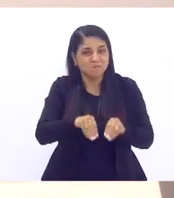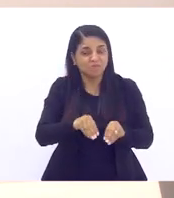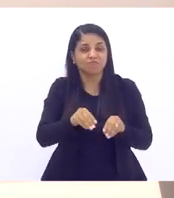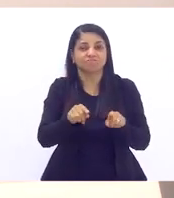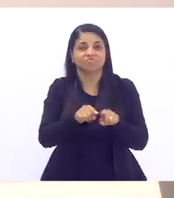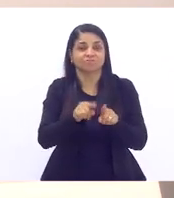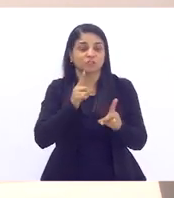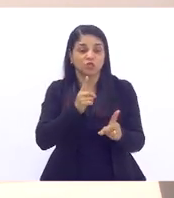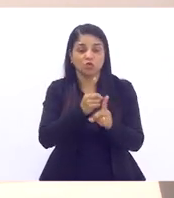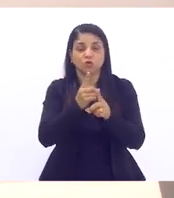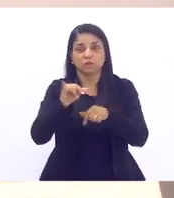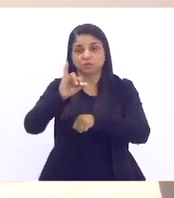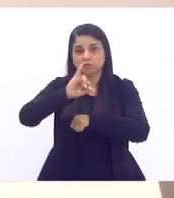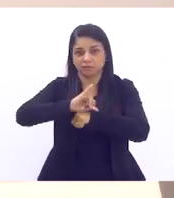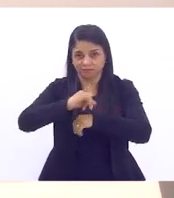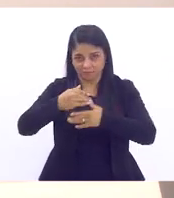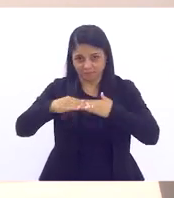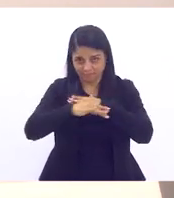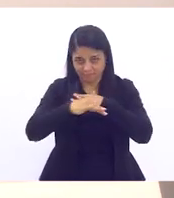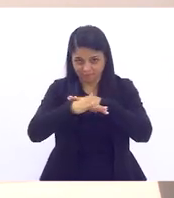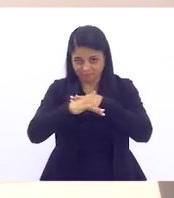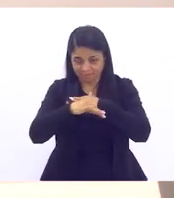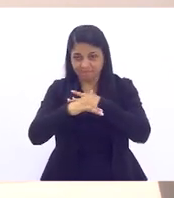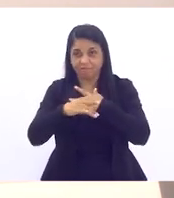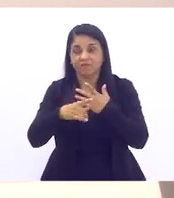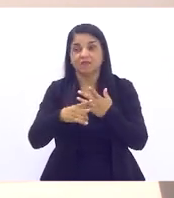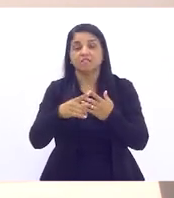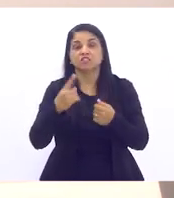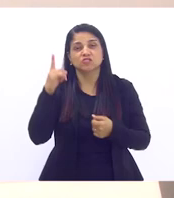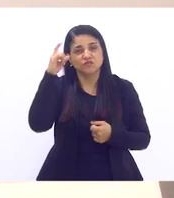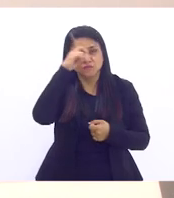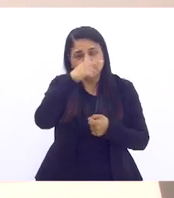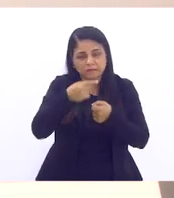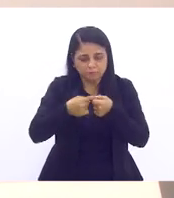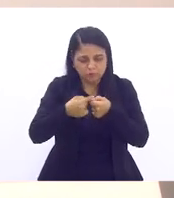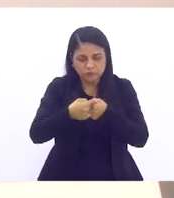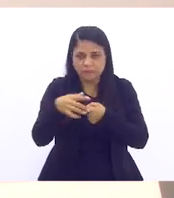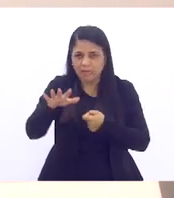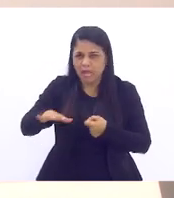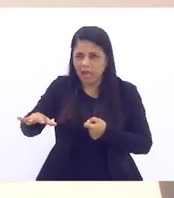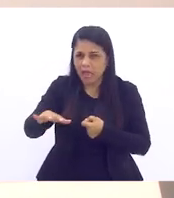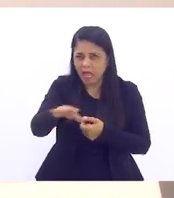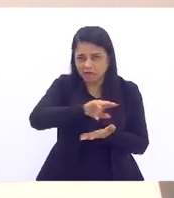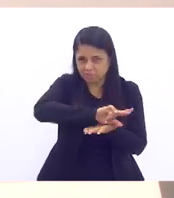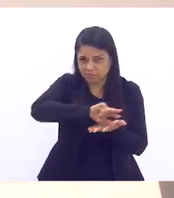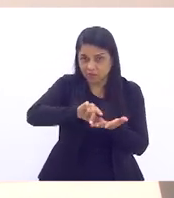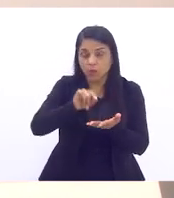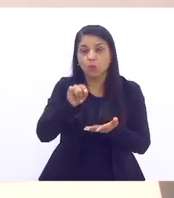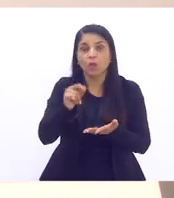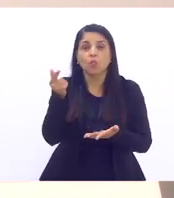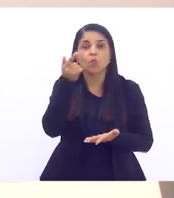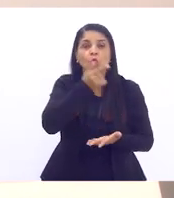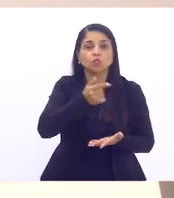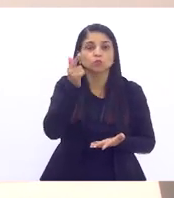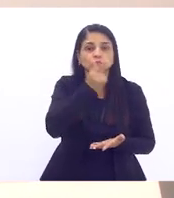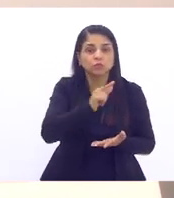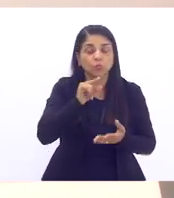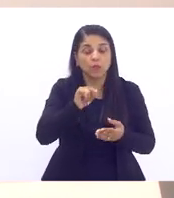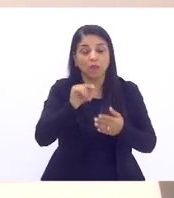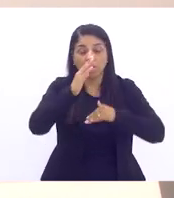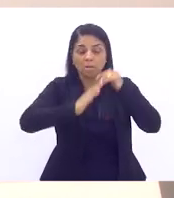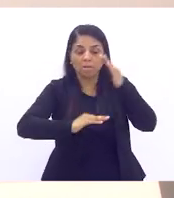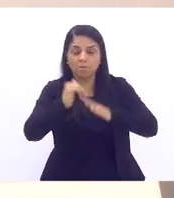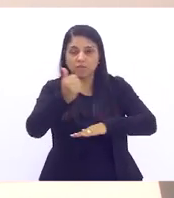Metropolitana e uma das grandes dificuldades que os municípios tem todas as áreas exatamente conseguir constituir corpo técnico